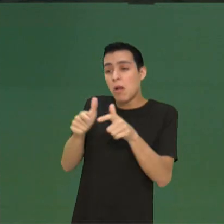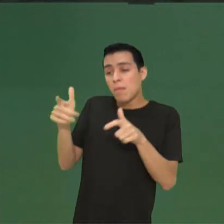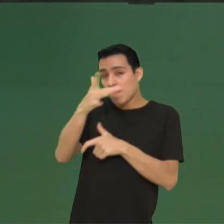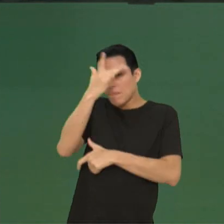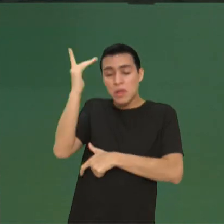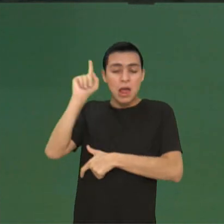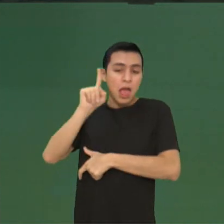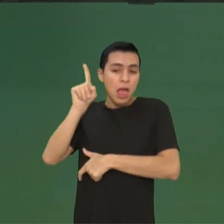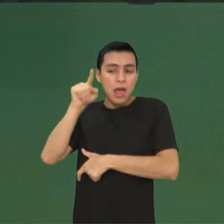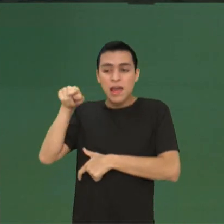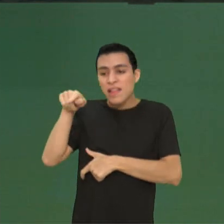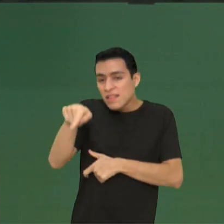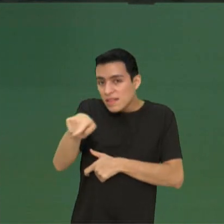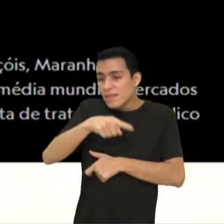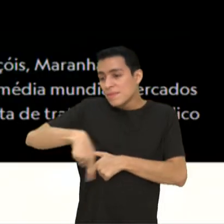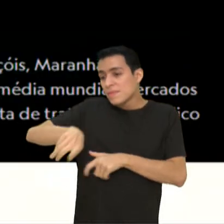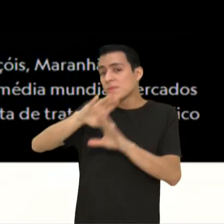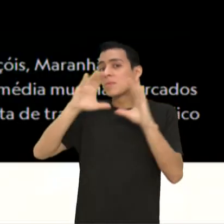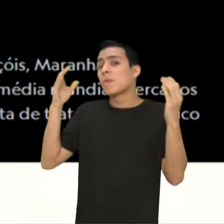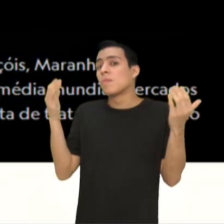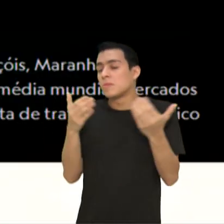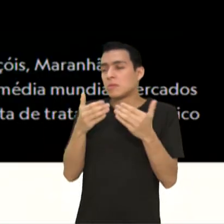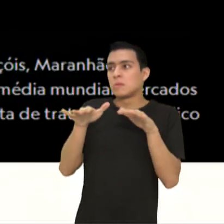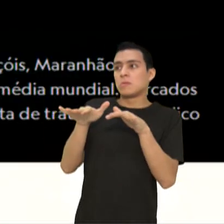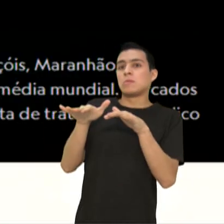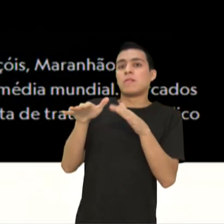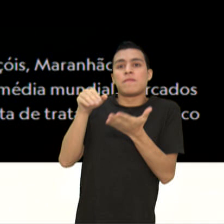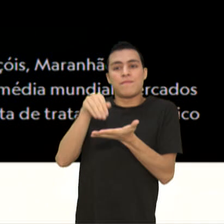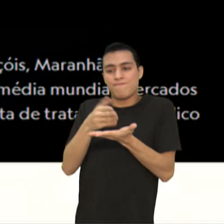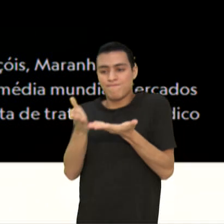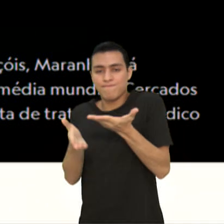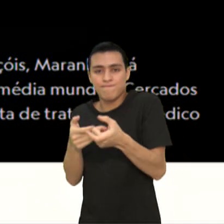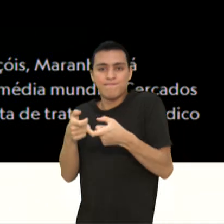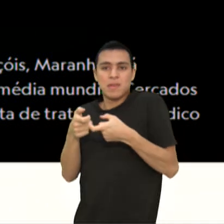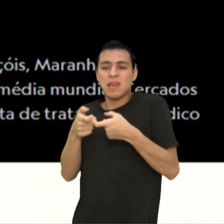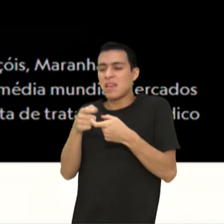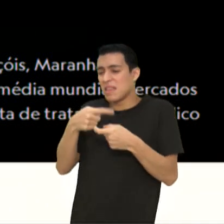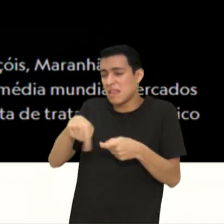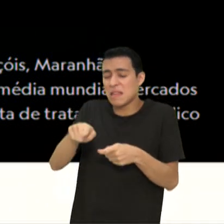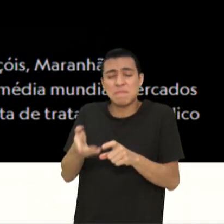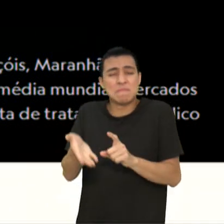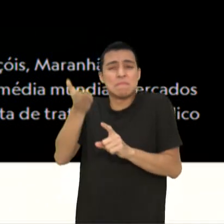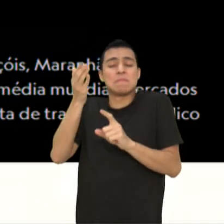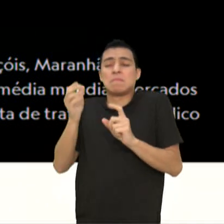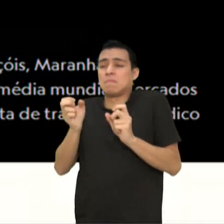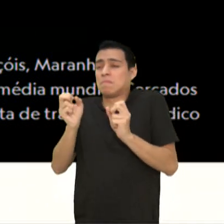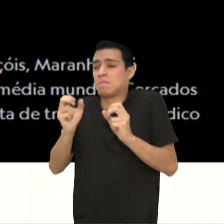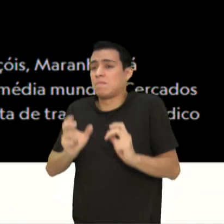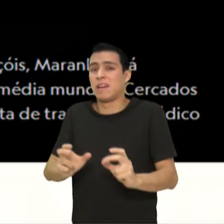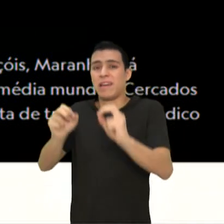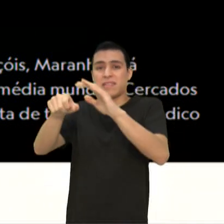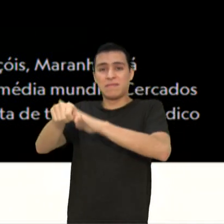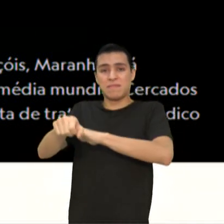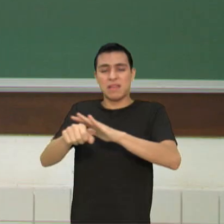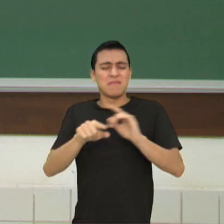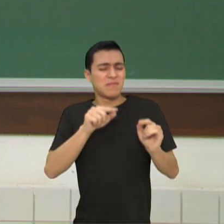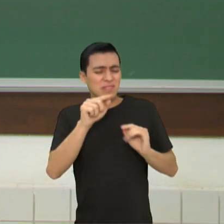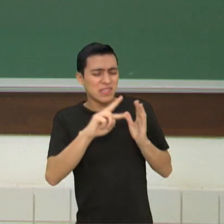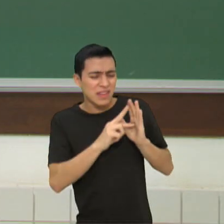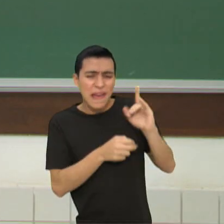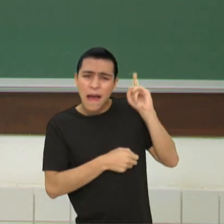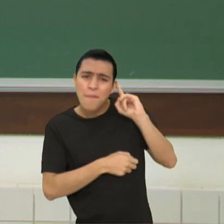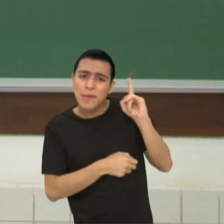transmitirem para o seu filho a sua cópia recessiva, junta, só uma revisão, Tá aparecendo novidade? Retoma as aulas da